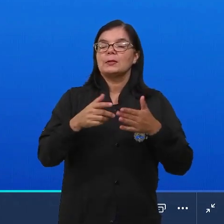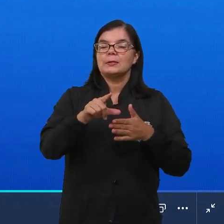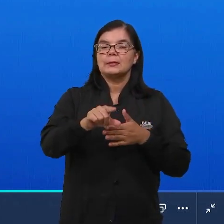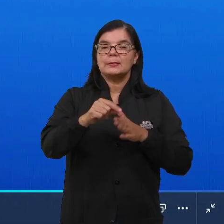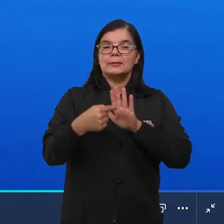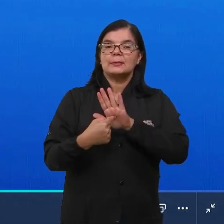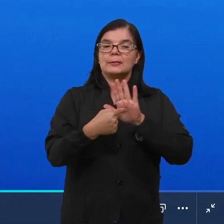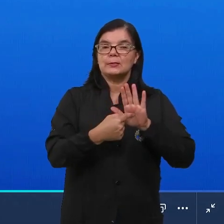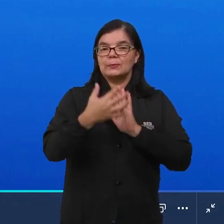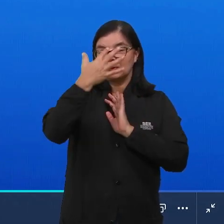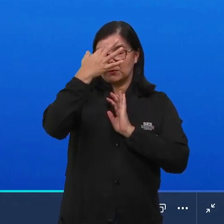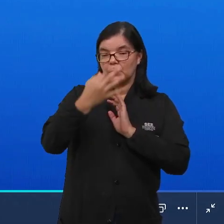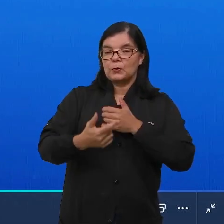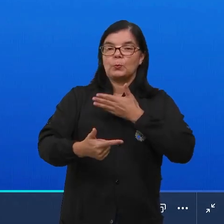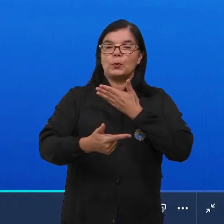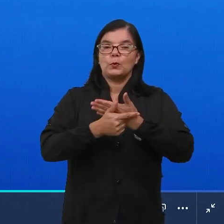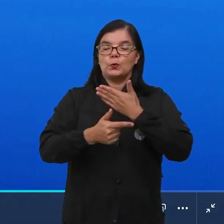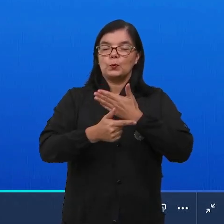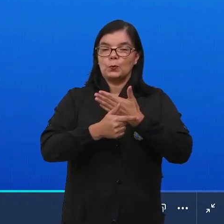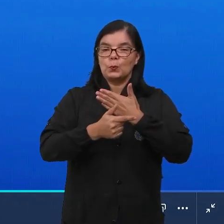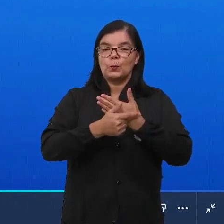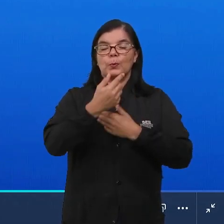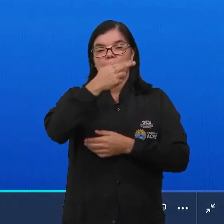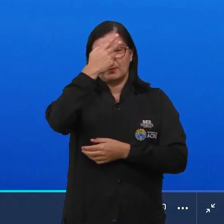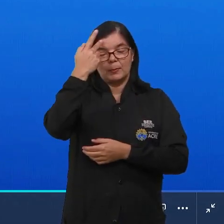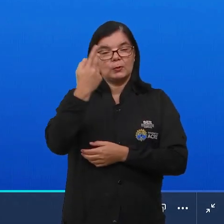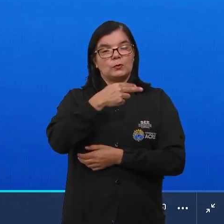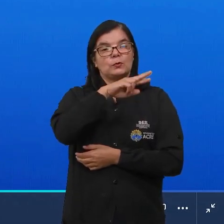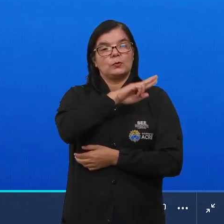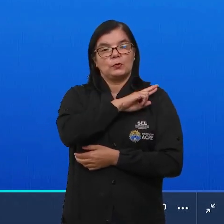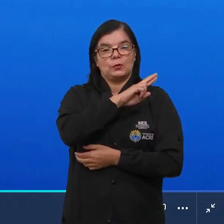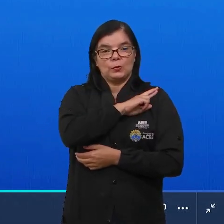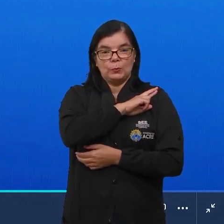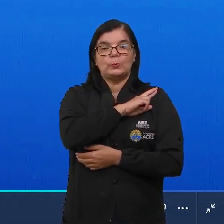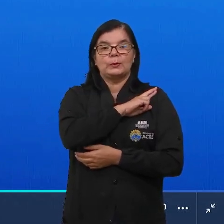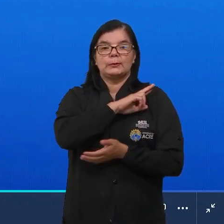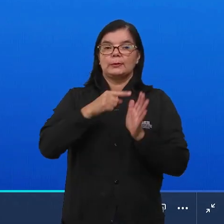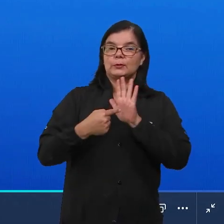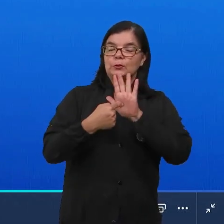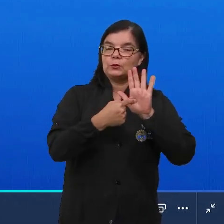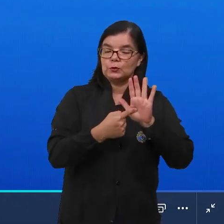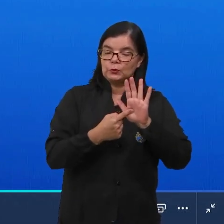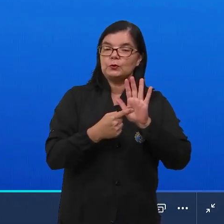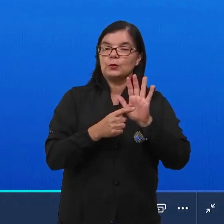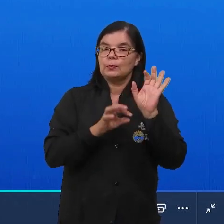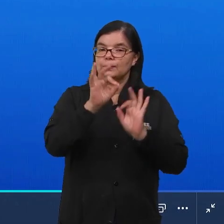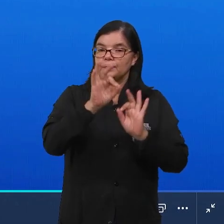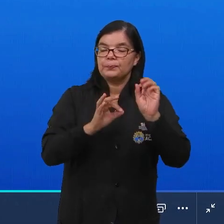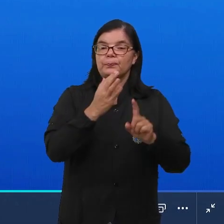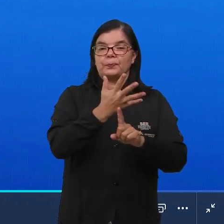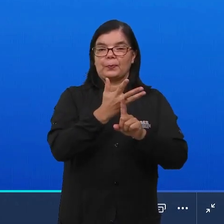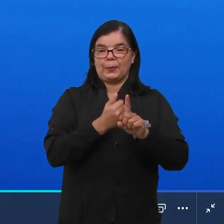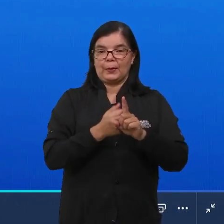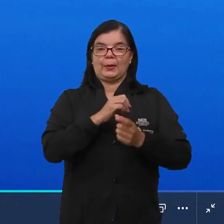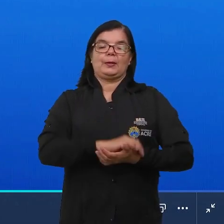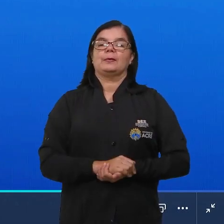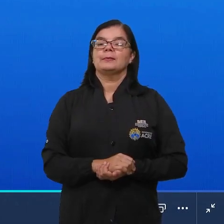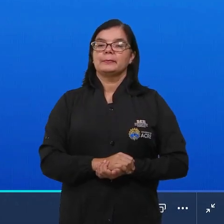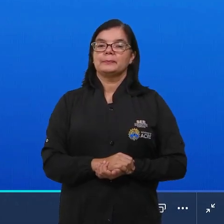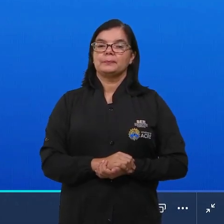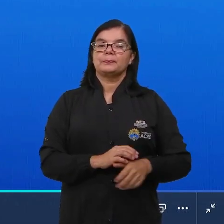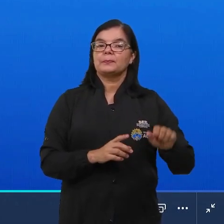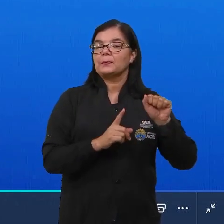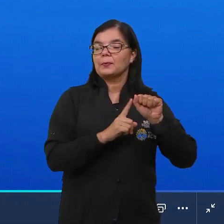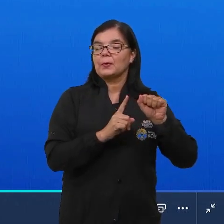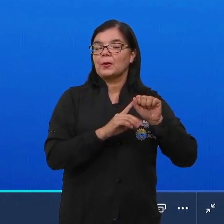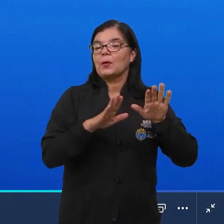das alternativas expressa corretamente o papel da curadoria na montagem de uma exposição artística.